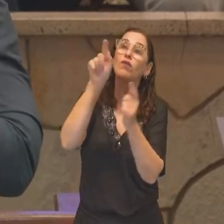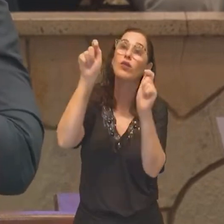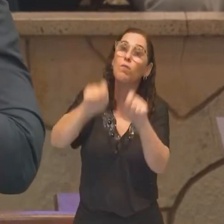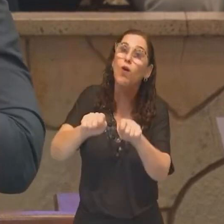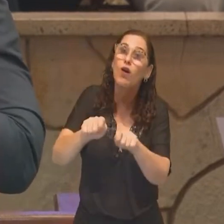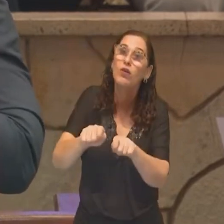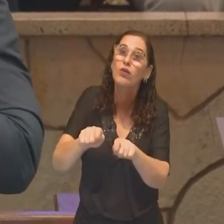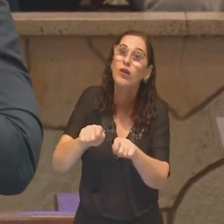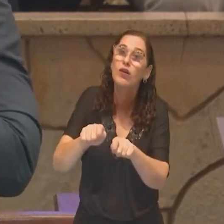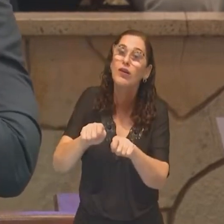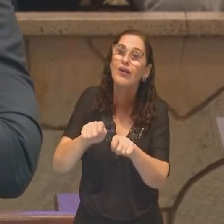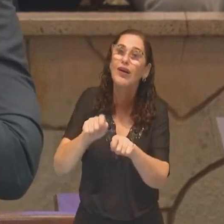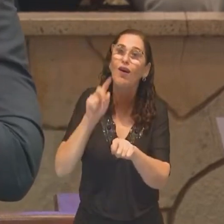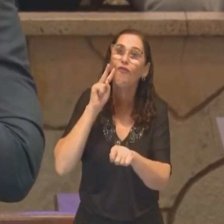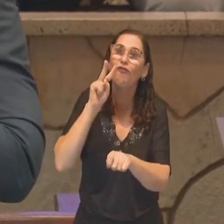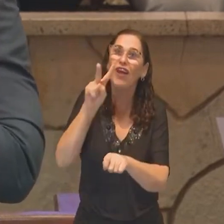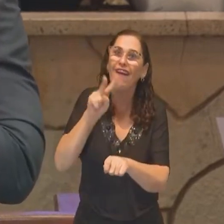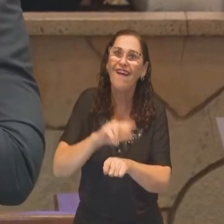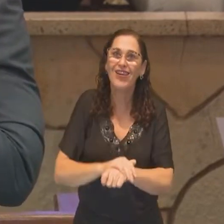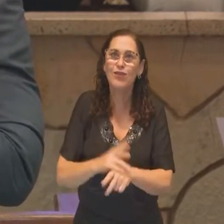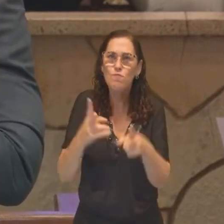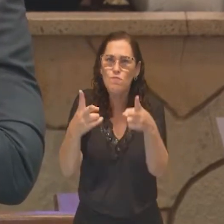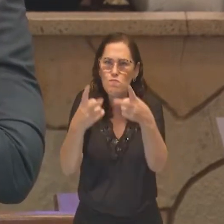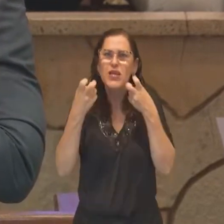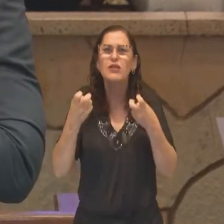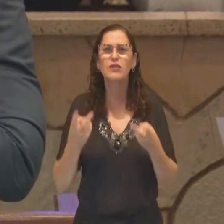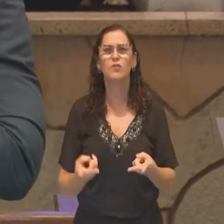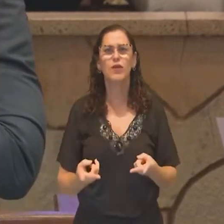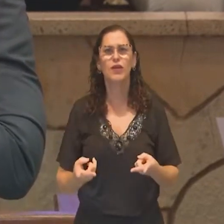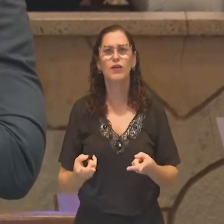possa ver.